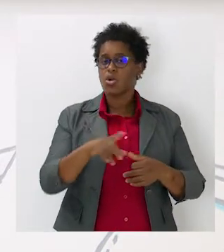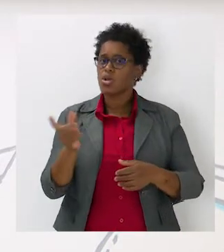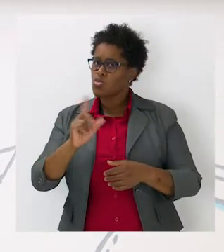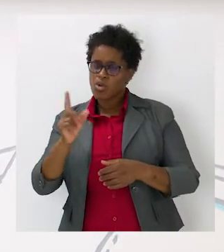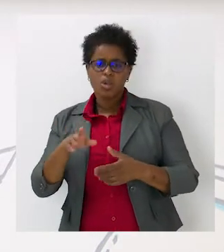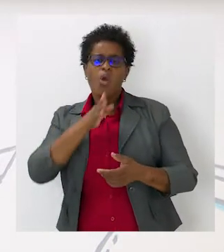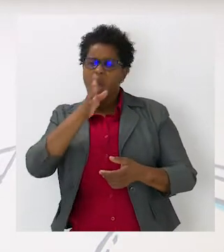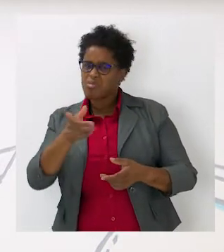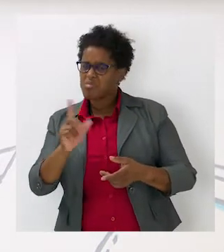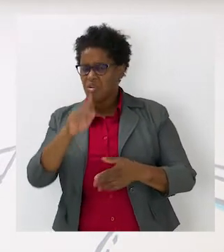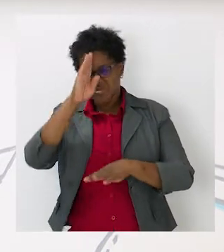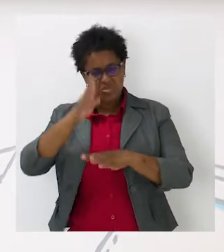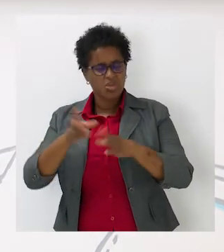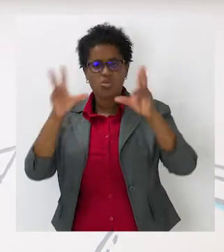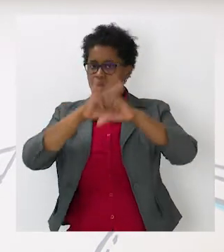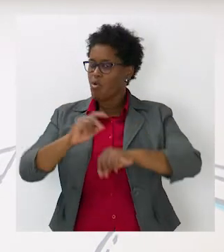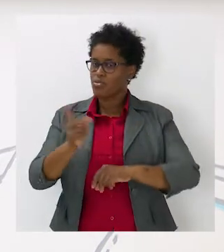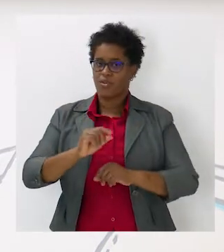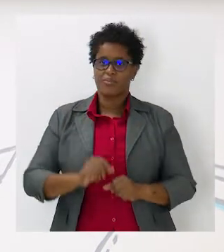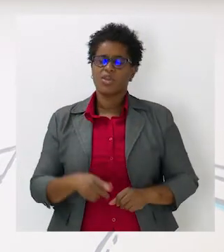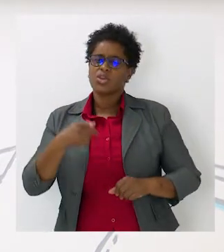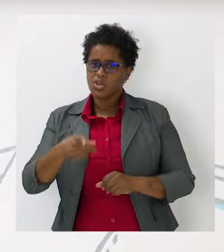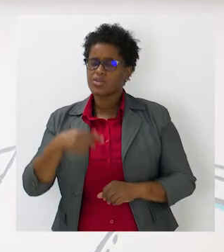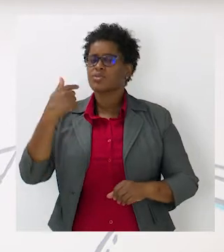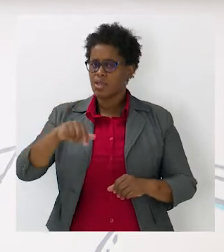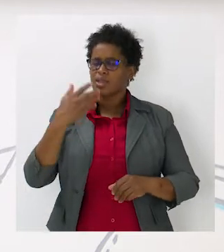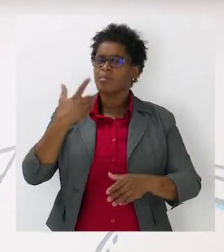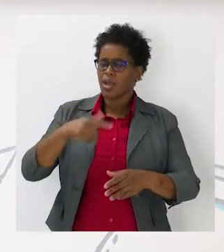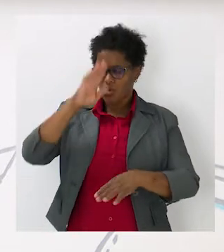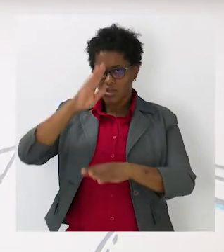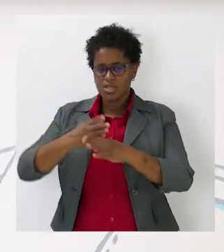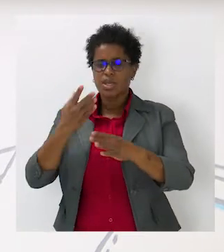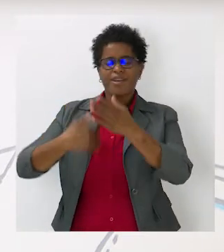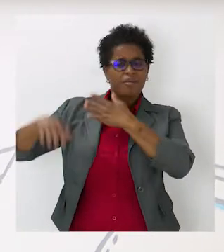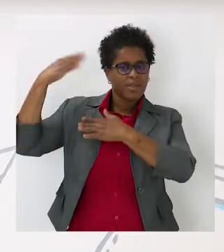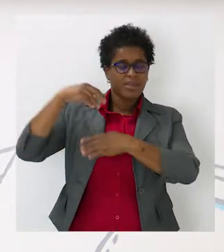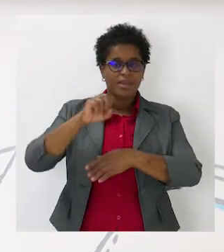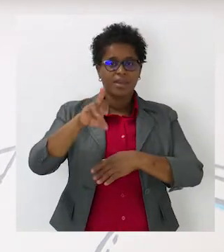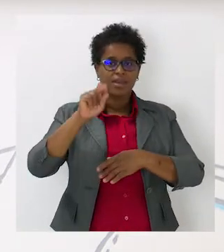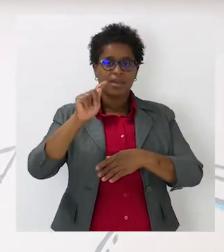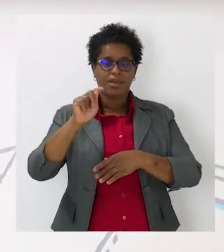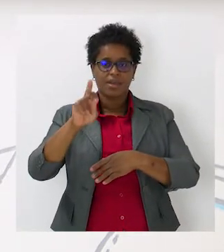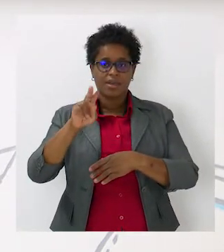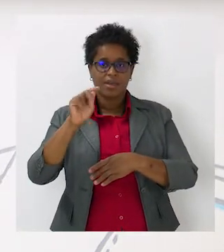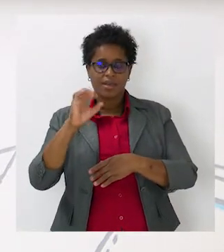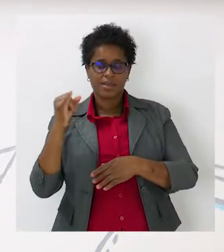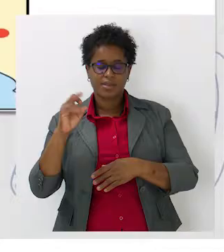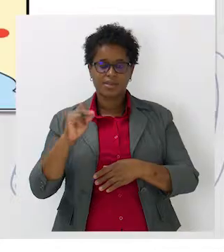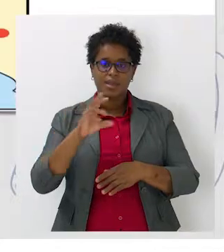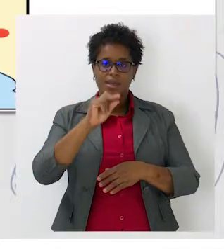imigração não é um acto, nem um fenômeno novo. Isto tinha também acontecido na Grécia Antiga. Ok?